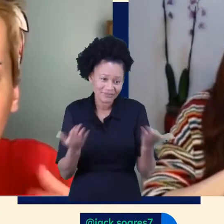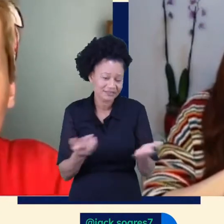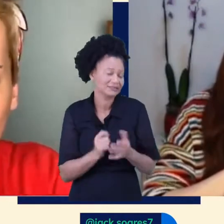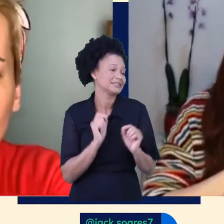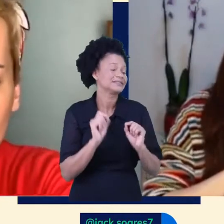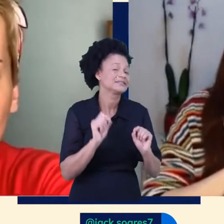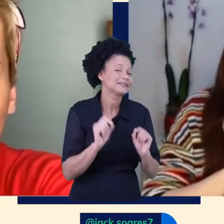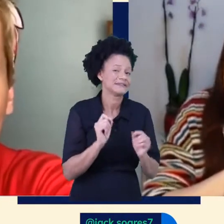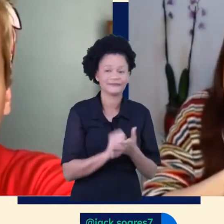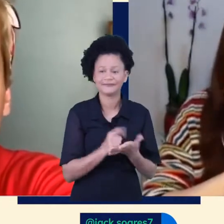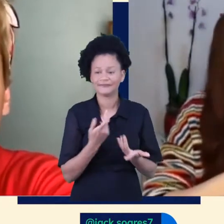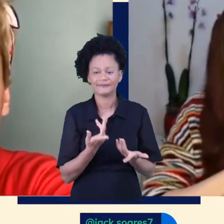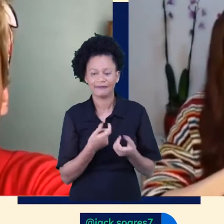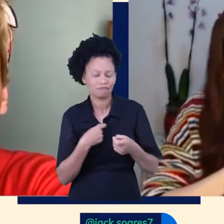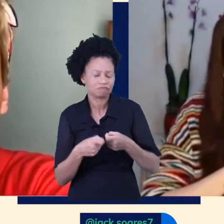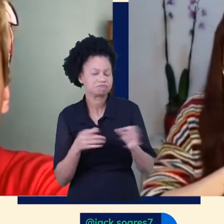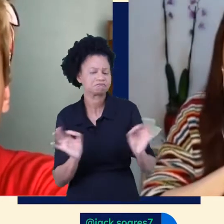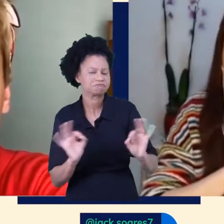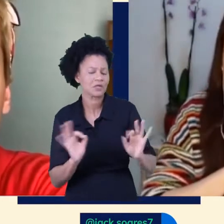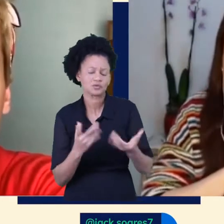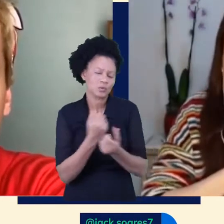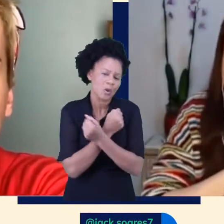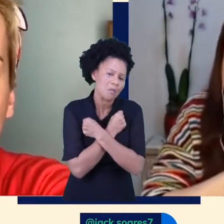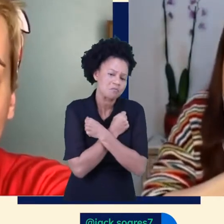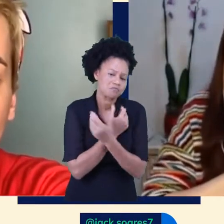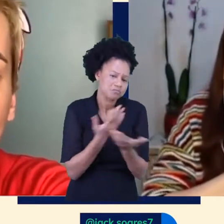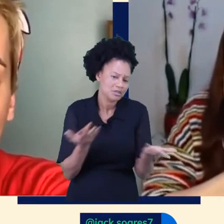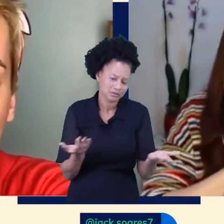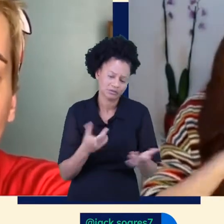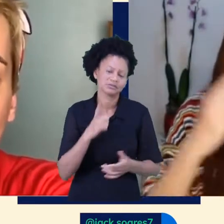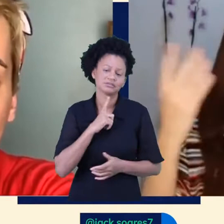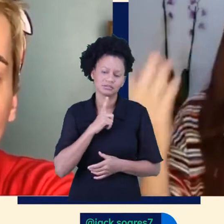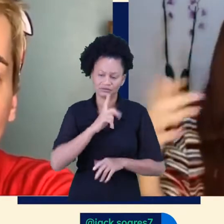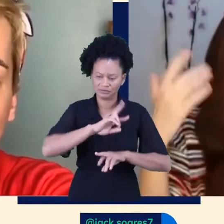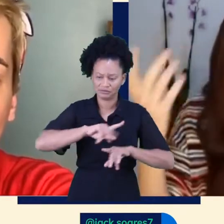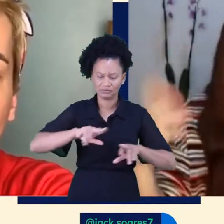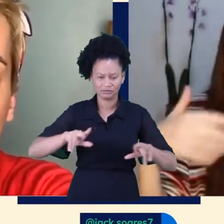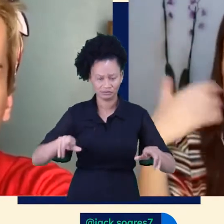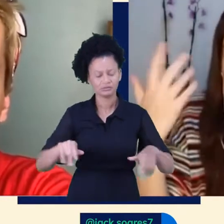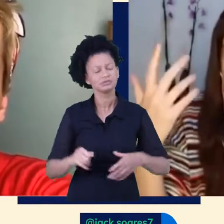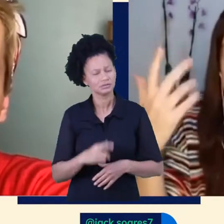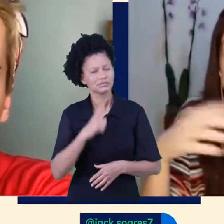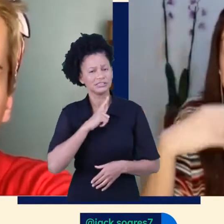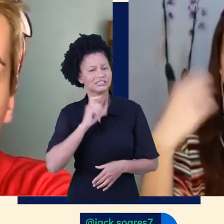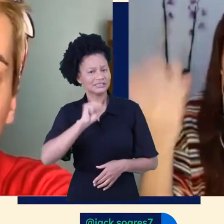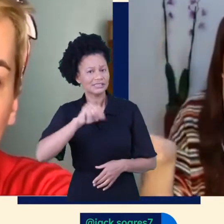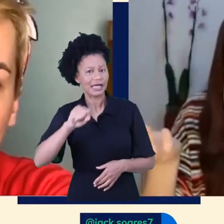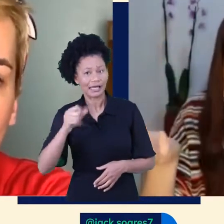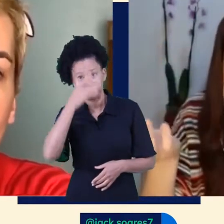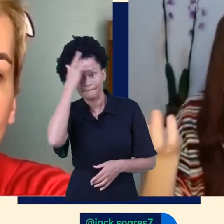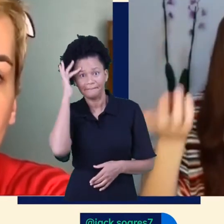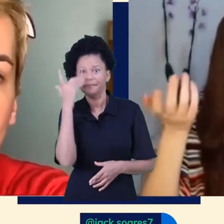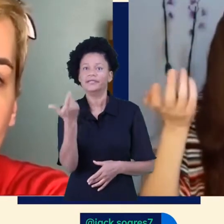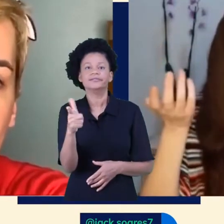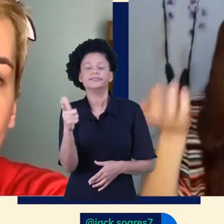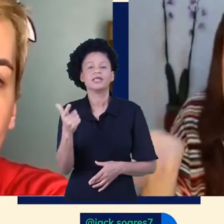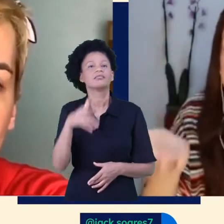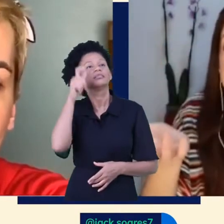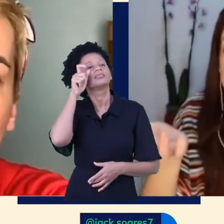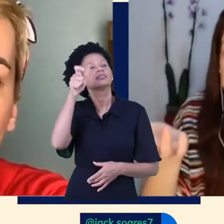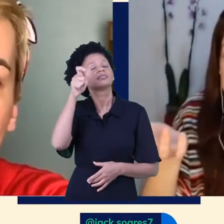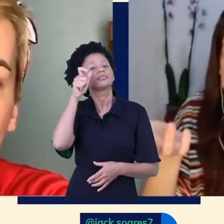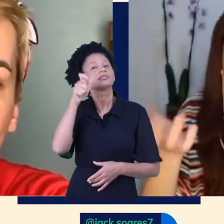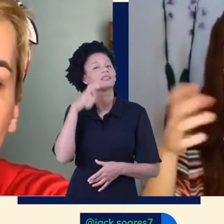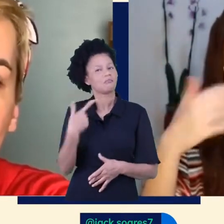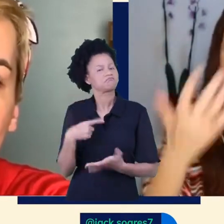suficiente. Exatamente. Né? Tem. Pessoas que não têm esse interesse podem estabelecer alguns tipos